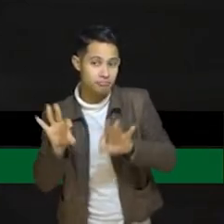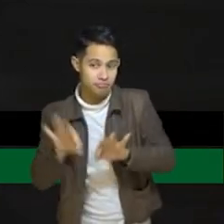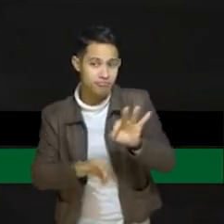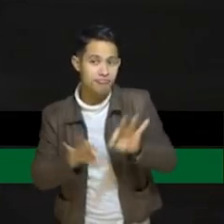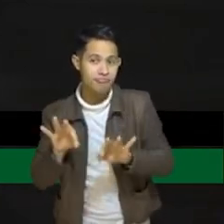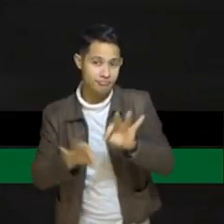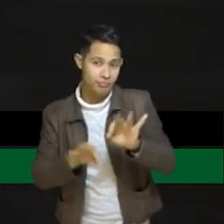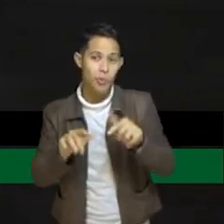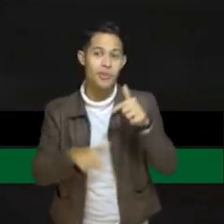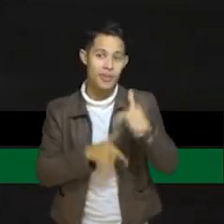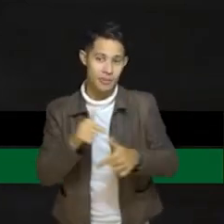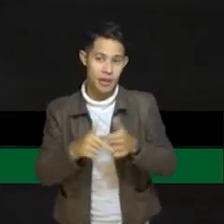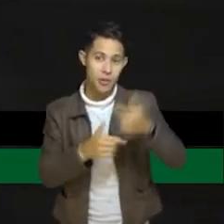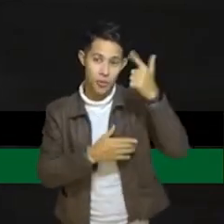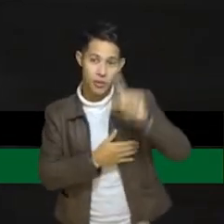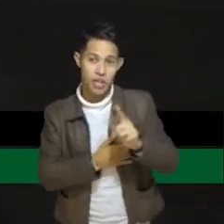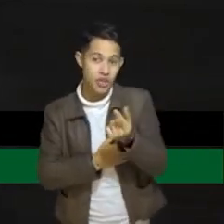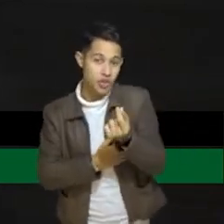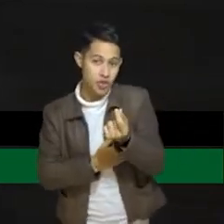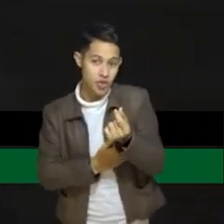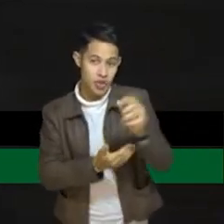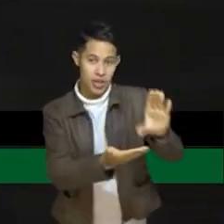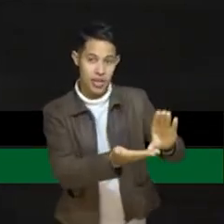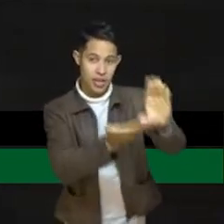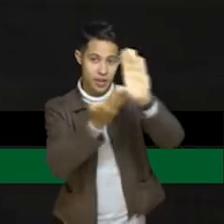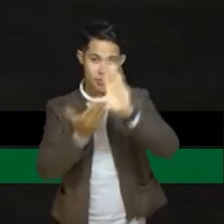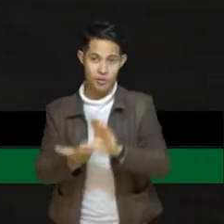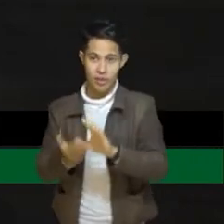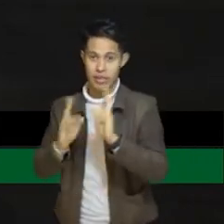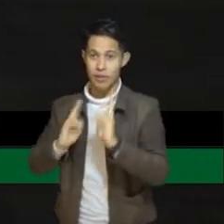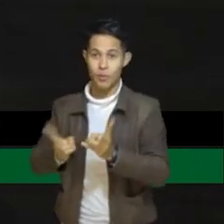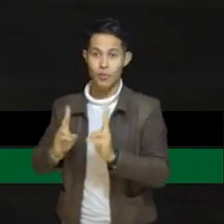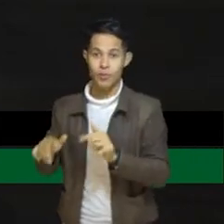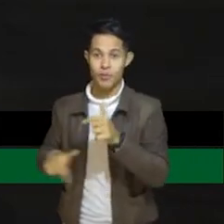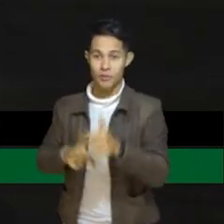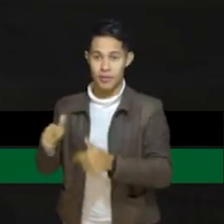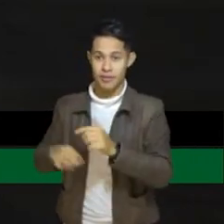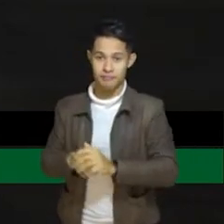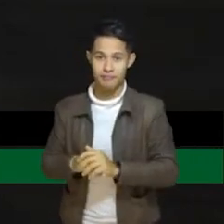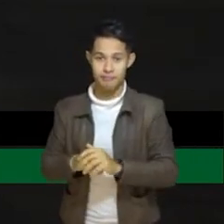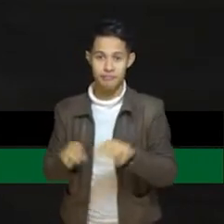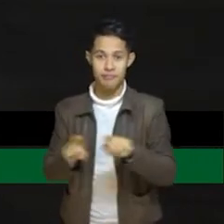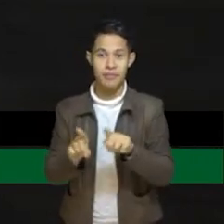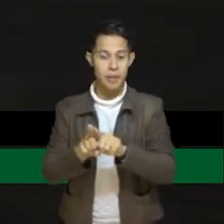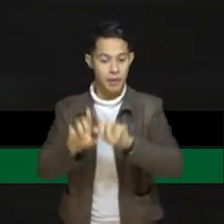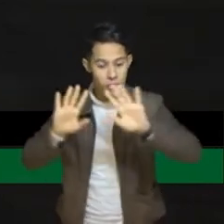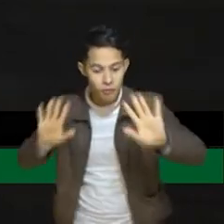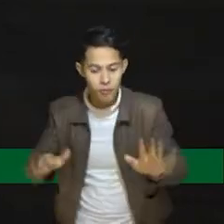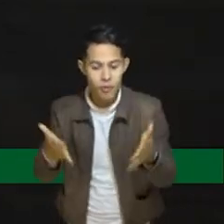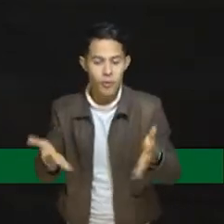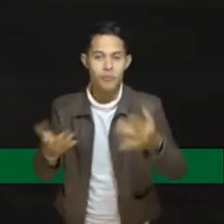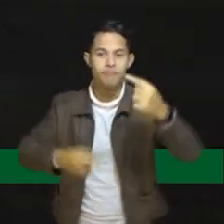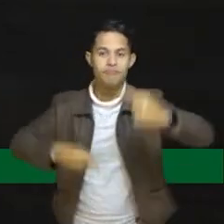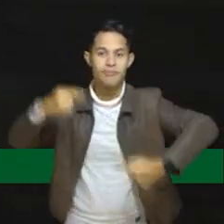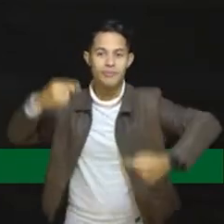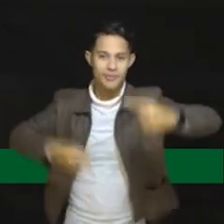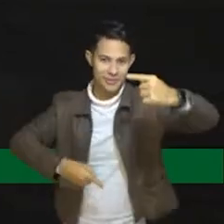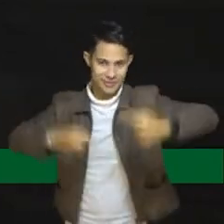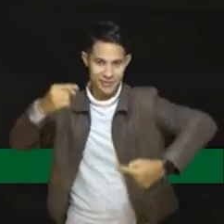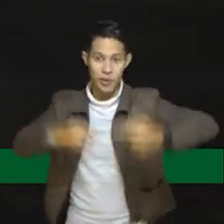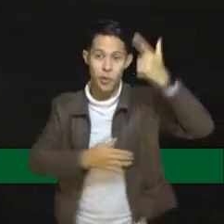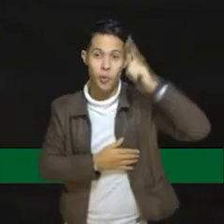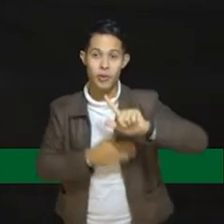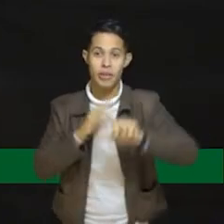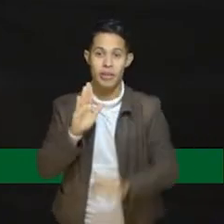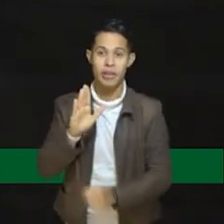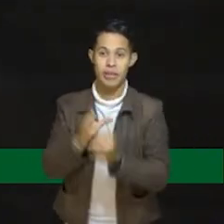recursos para manter as suas atividades. E também está fomentando as discussões para que sejam criadas leis